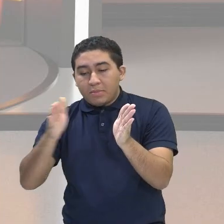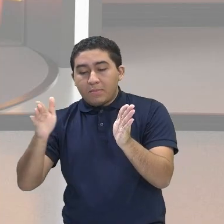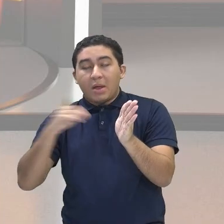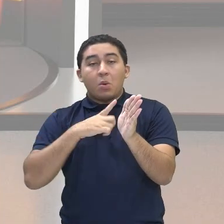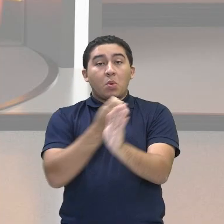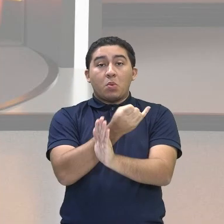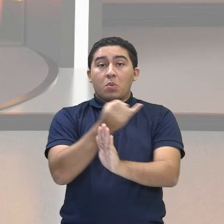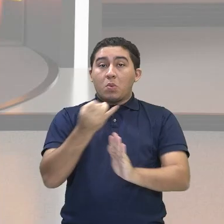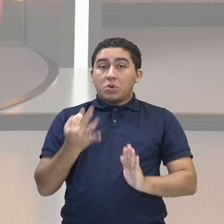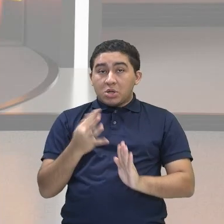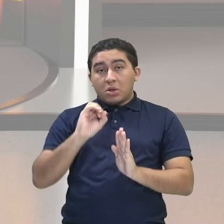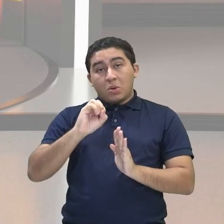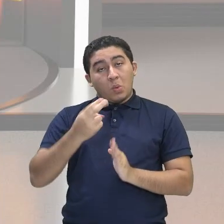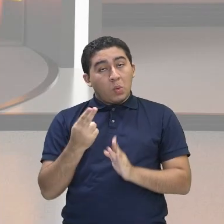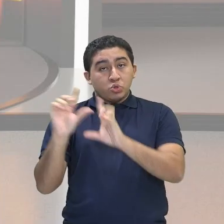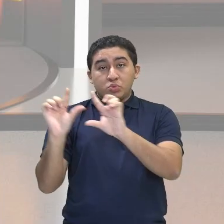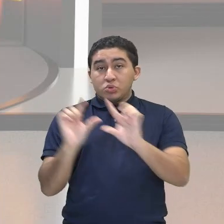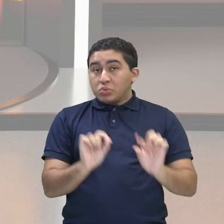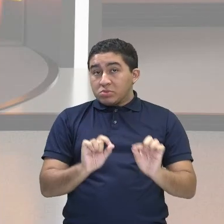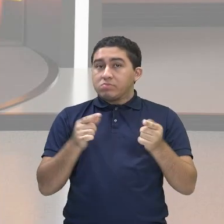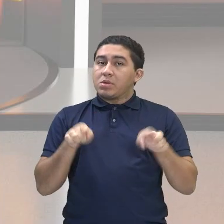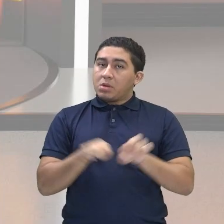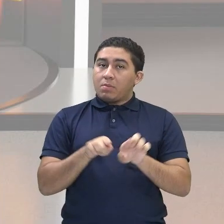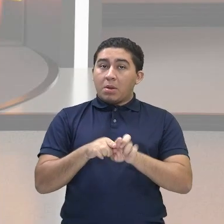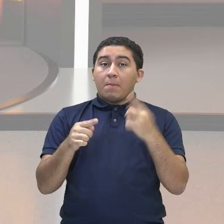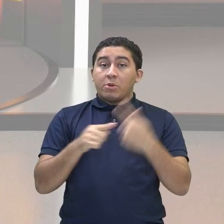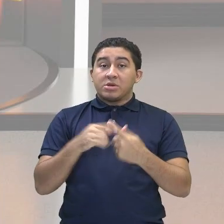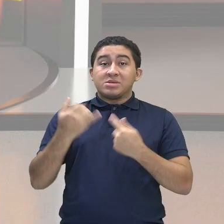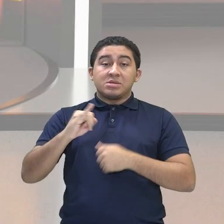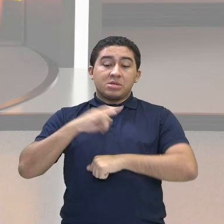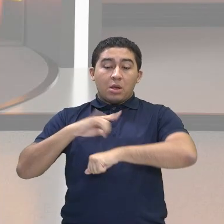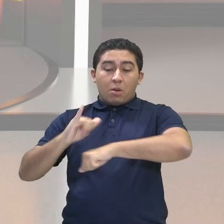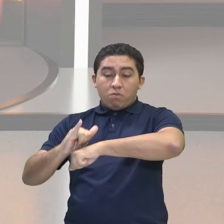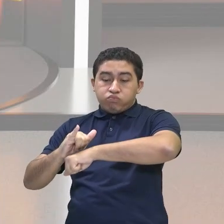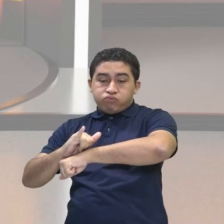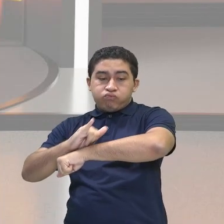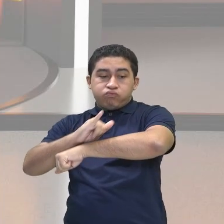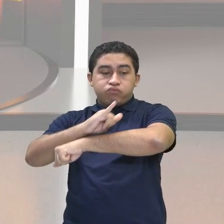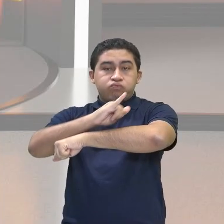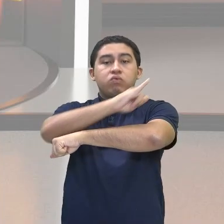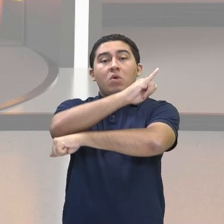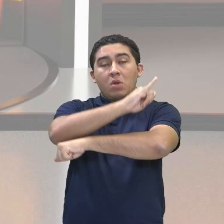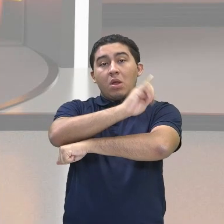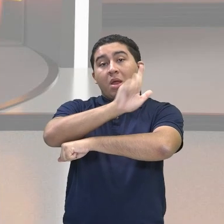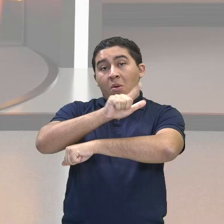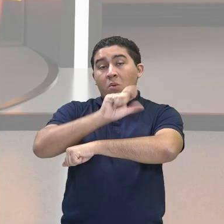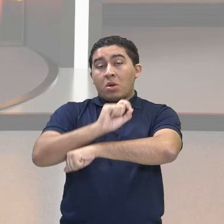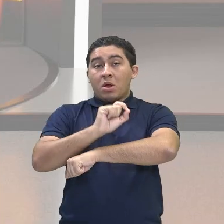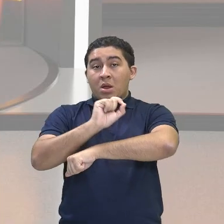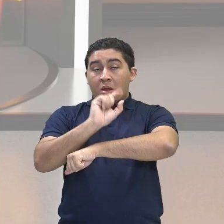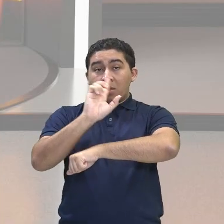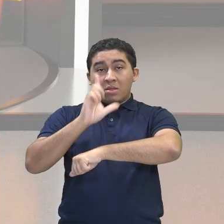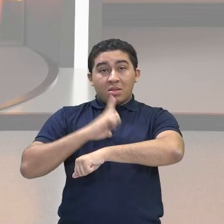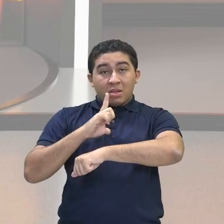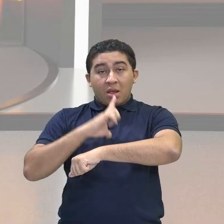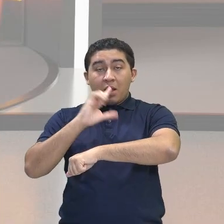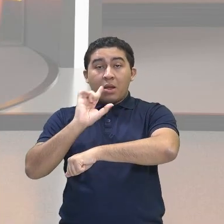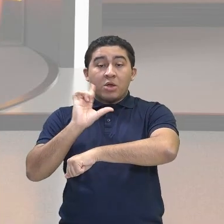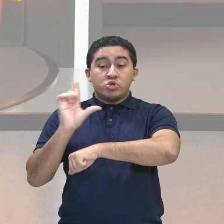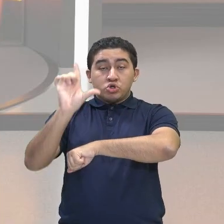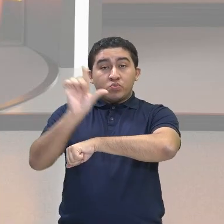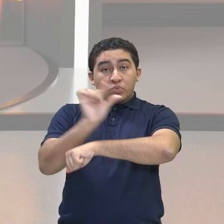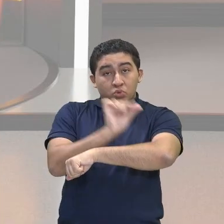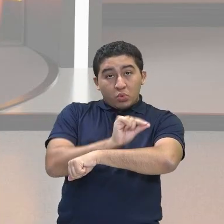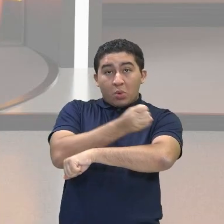de horas ou diminuindo, né? Porque se você está indo para o lado leste, você está no oeste, você vai